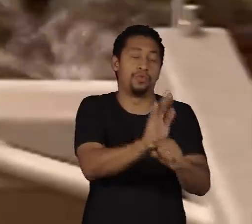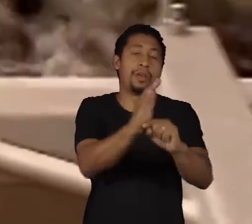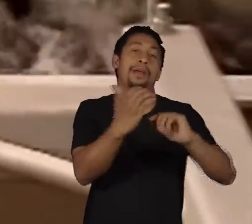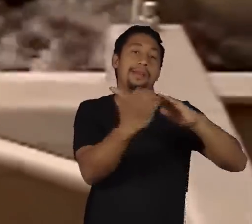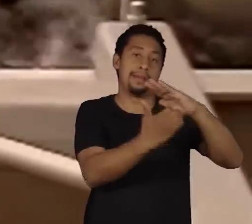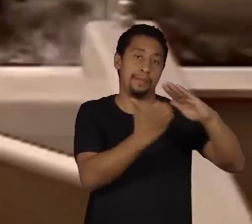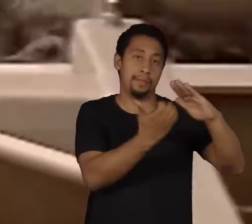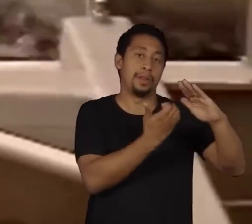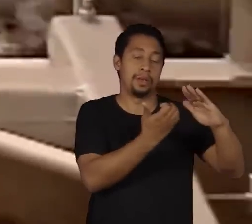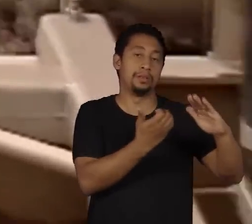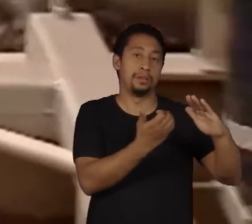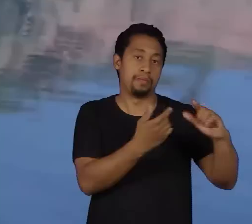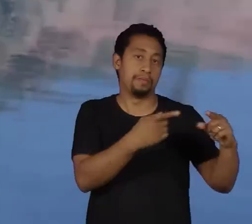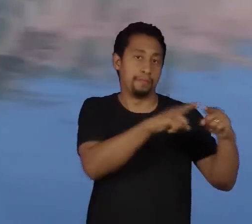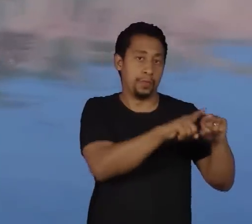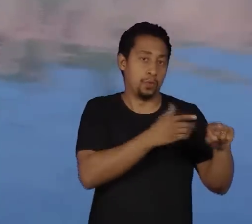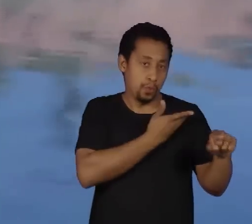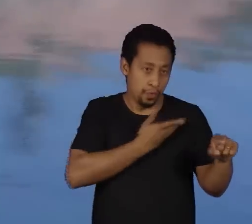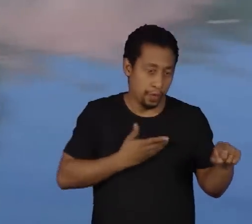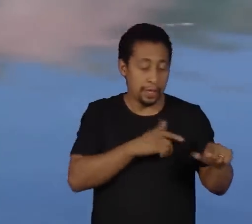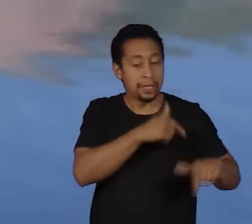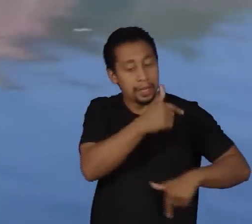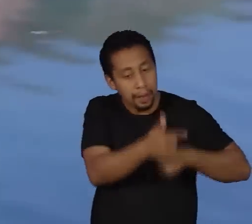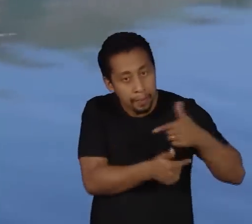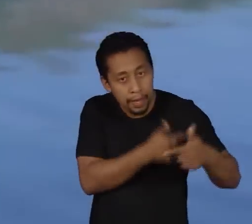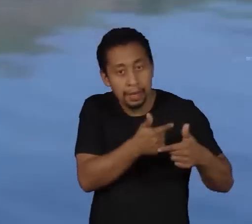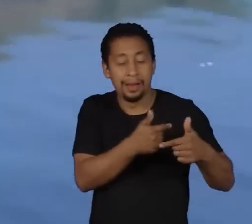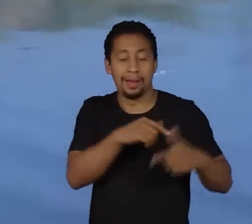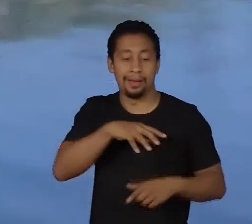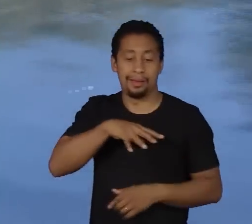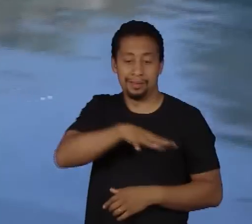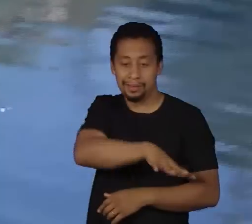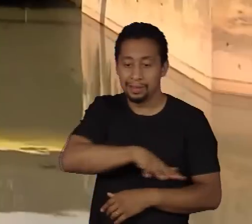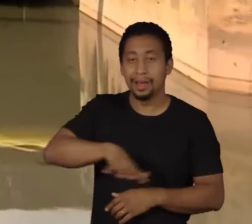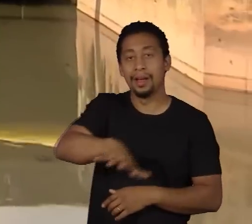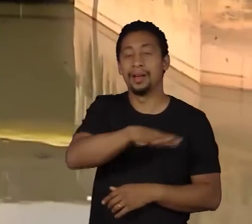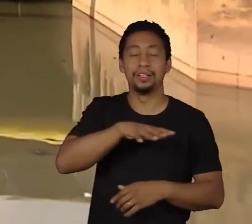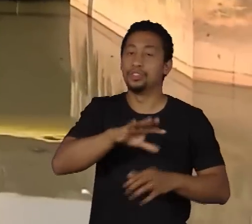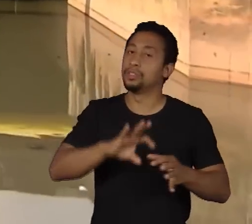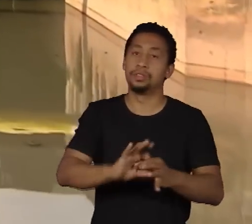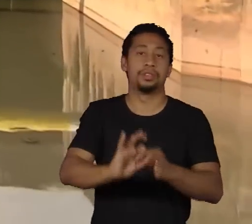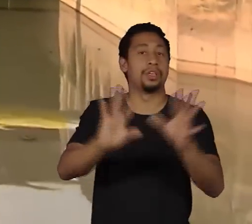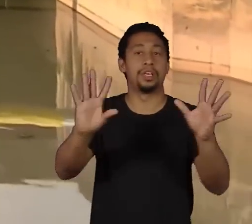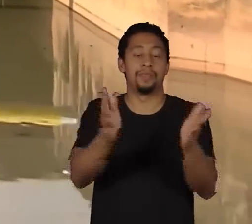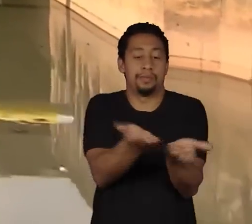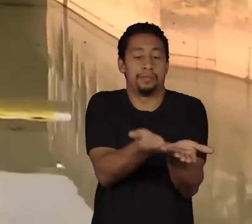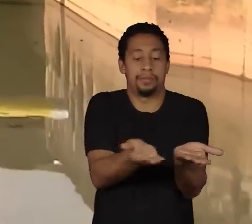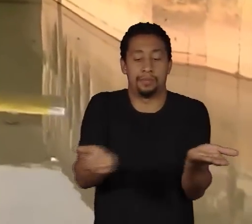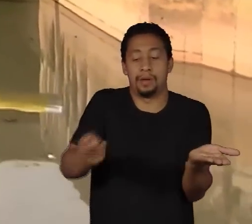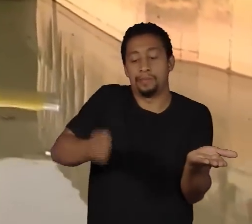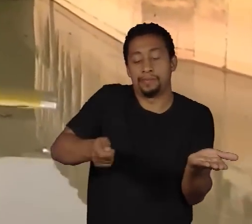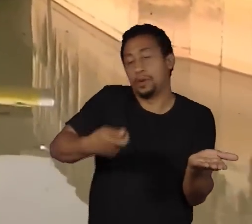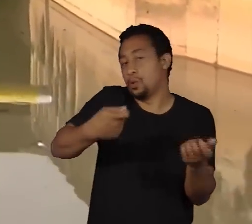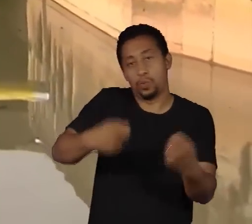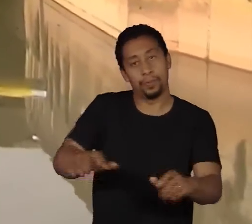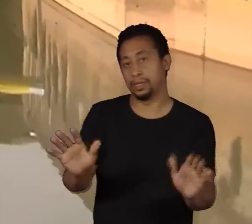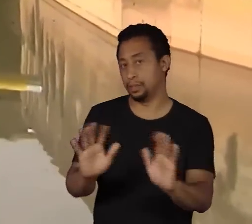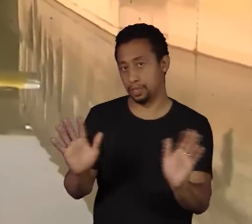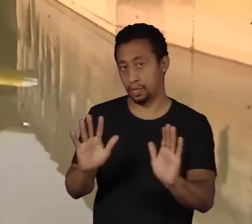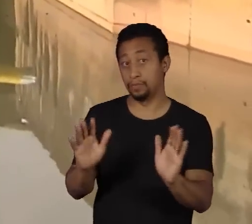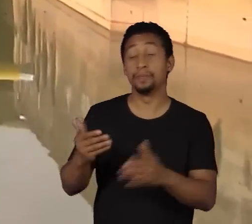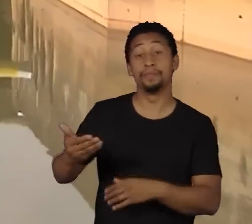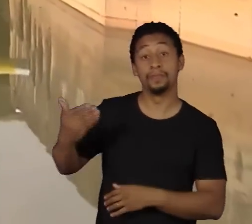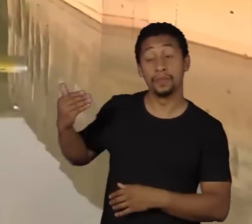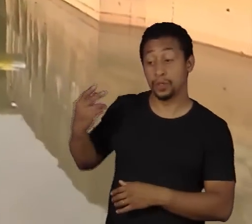estaduais prestarem o serviço em áreas urbanas sem licitação. O marco regulatório de 2020 forçava